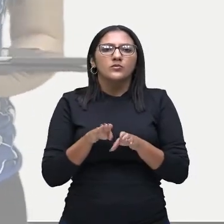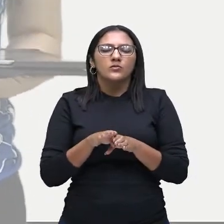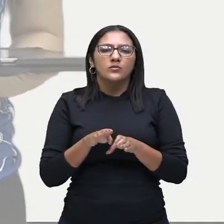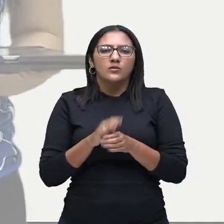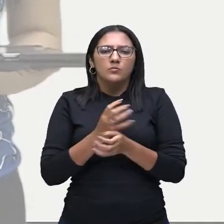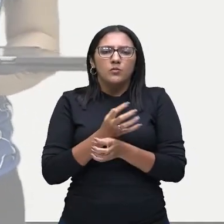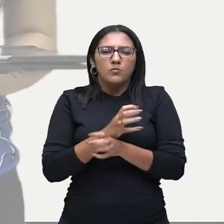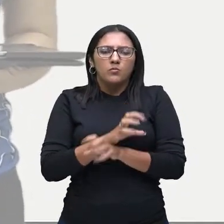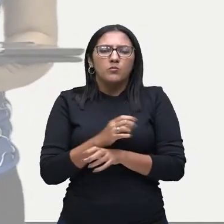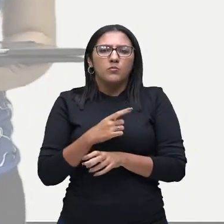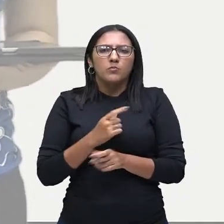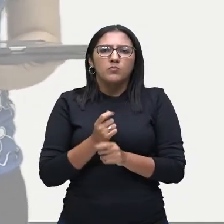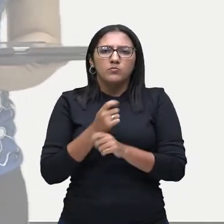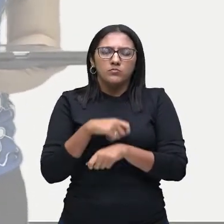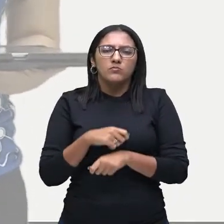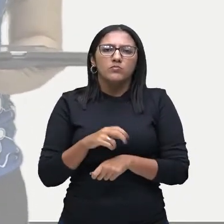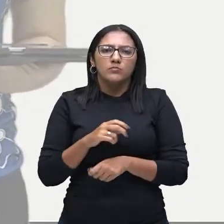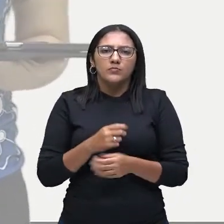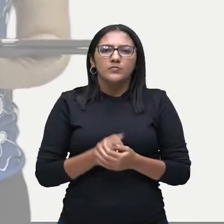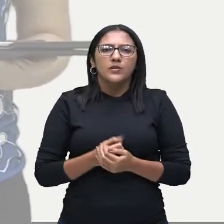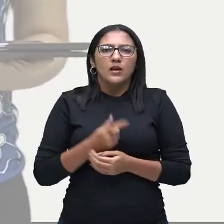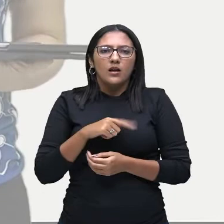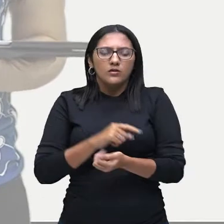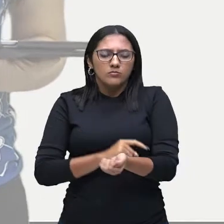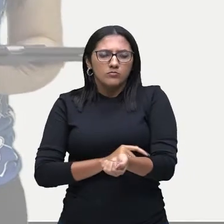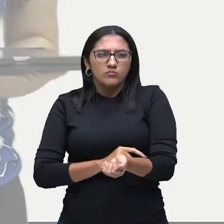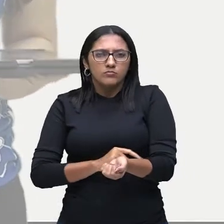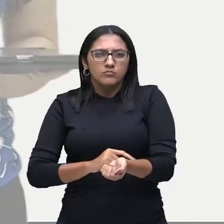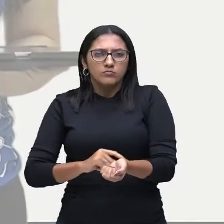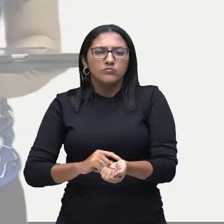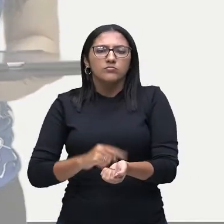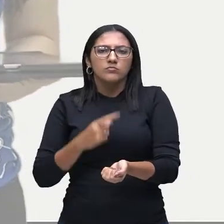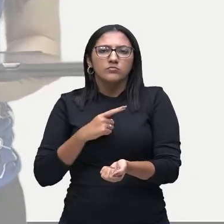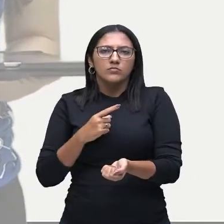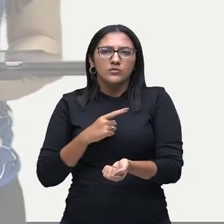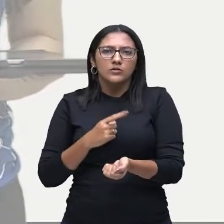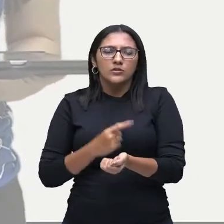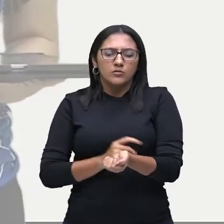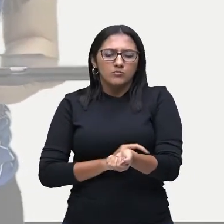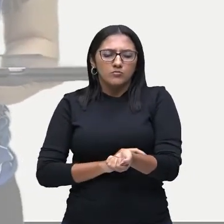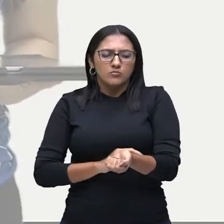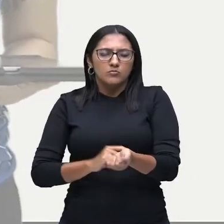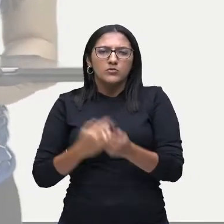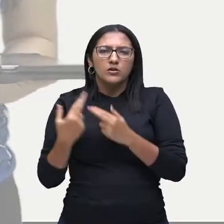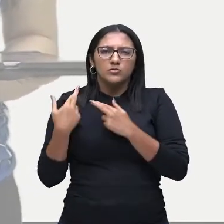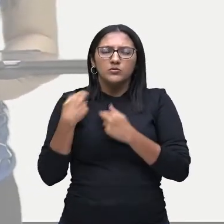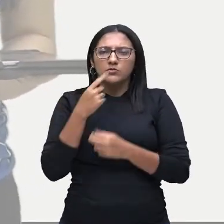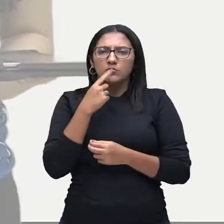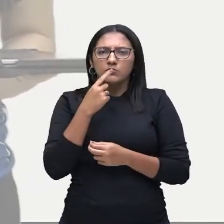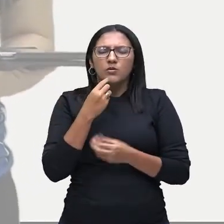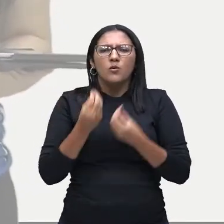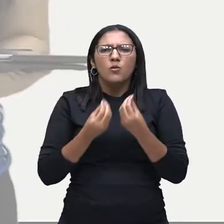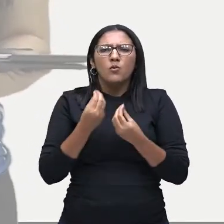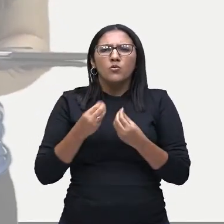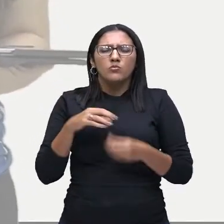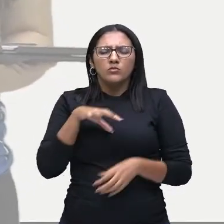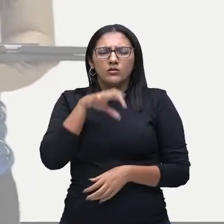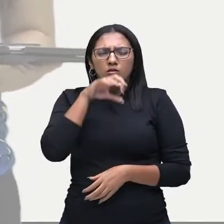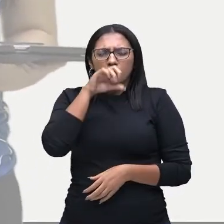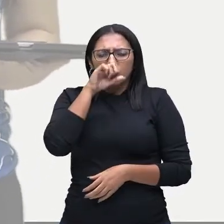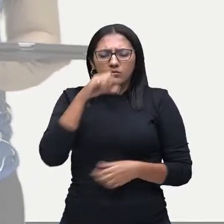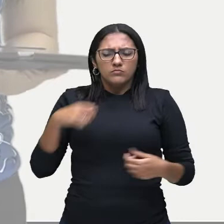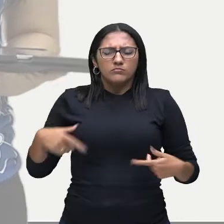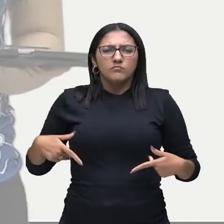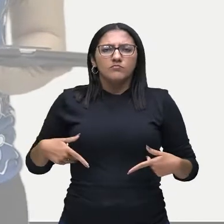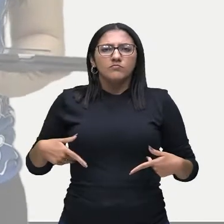ele precisa de oxigênio. E esse oxigênio chegou até o músculo por meio do sangue. Mas como é que o oxigênio chegou no sangue? Por